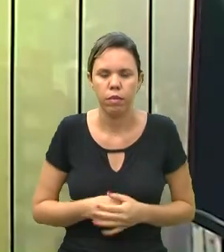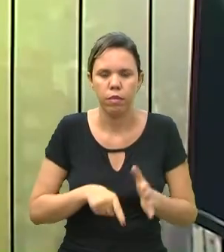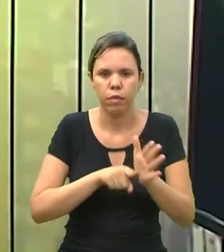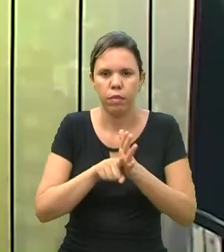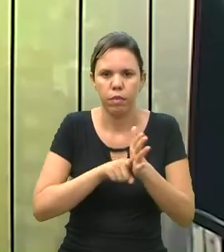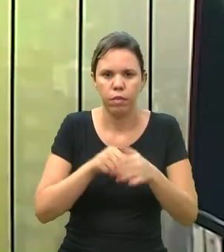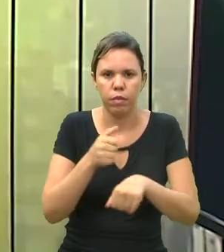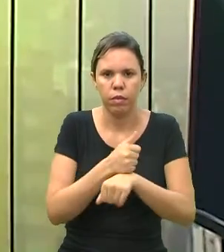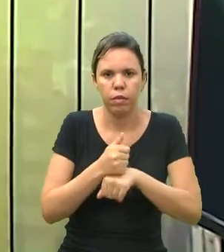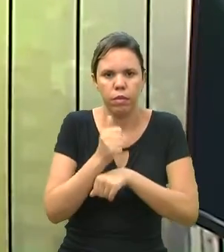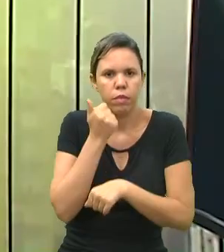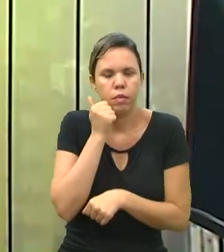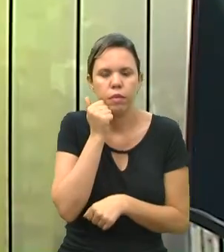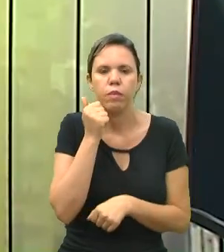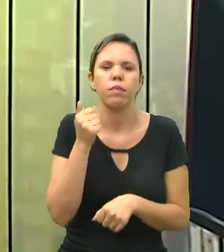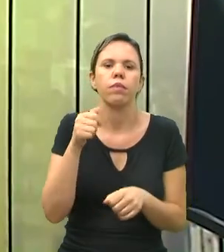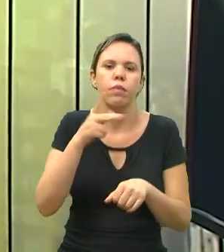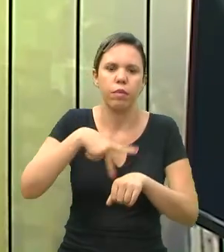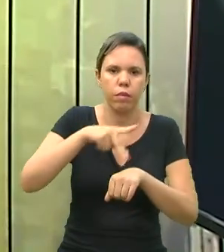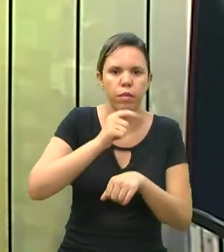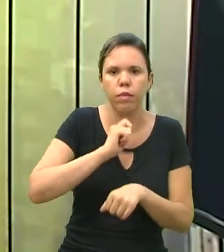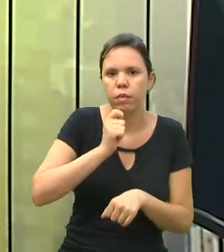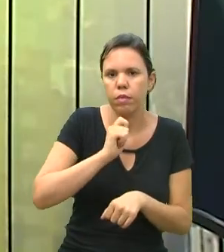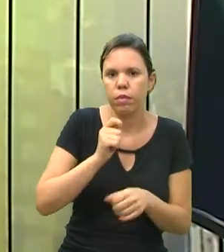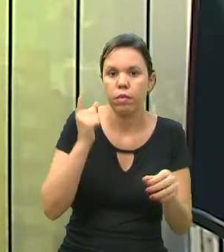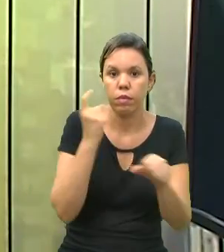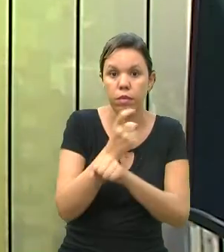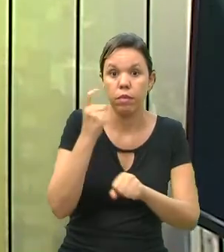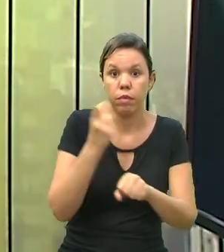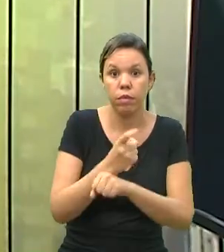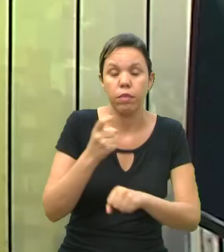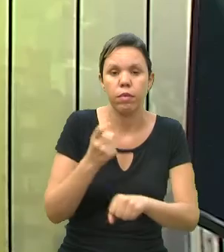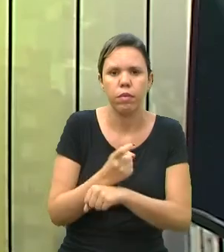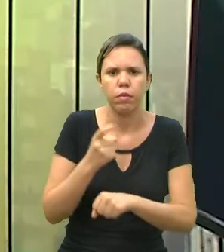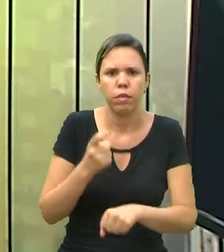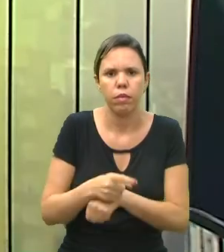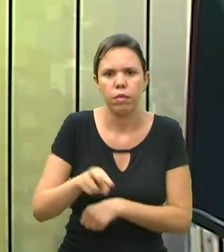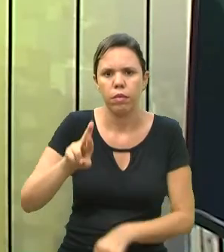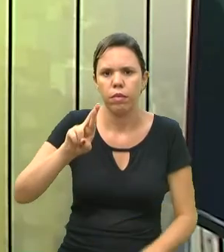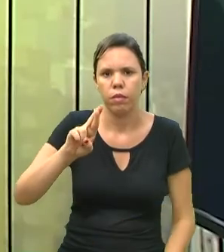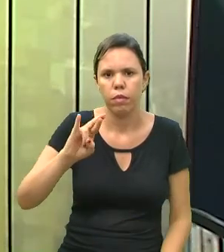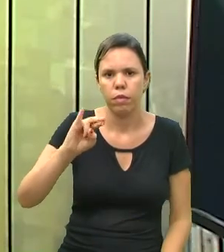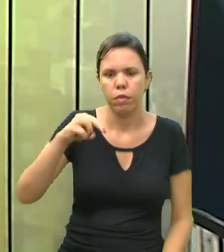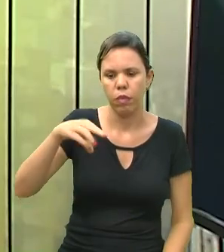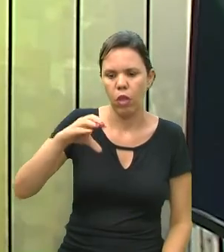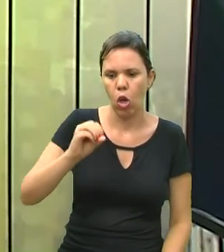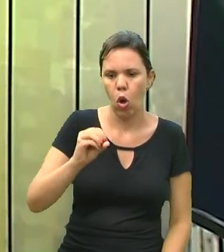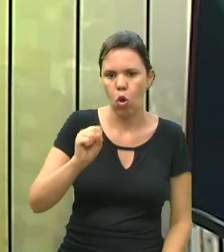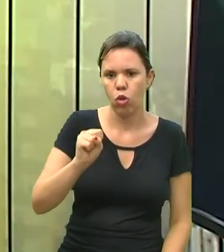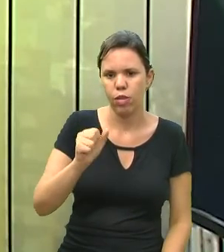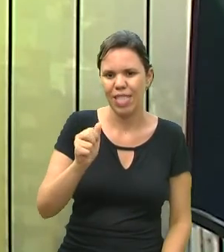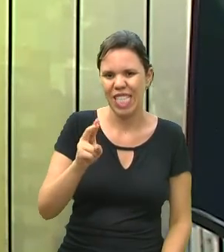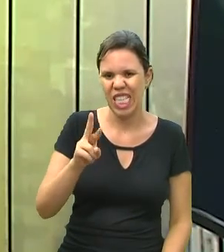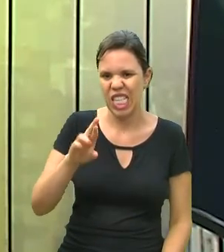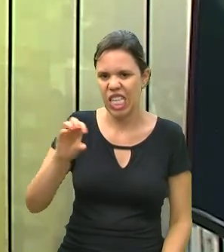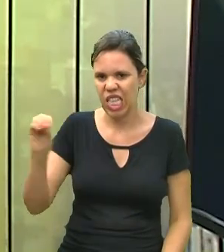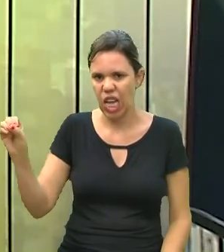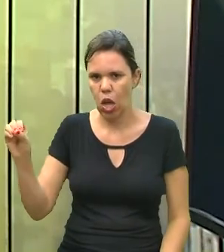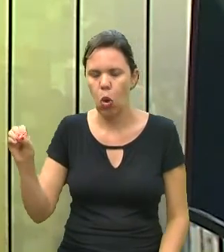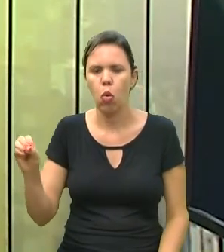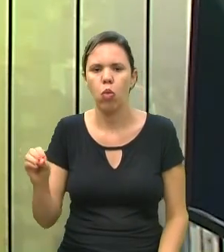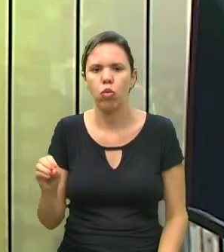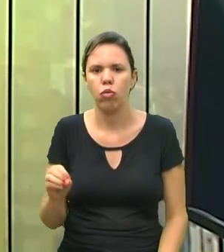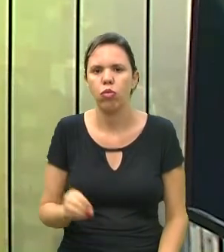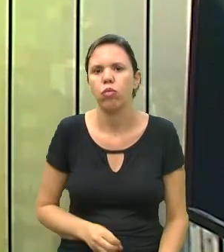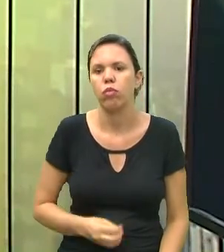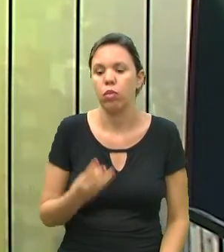só, pesquisadores argentinos descobriram uma nova espécie de rincossauro. Esse é um animal quadrúpede e herbívoro